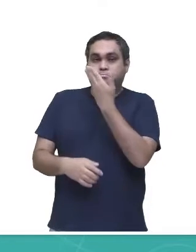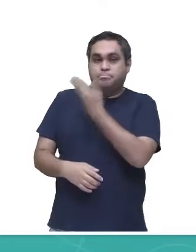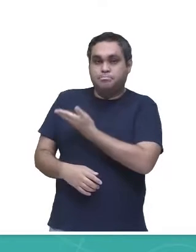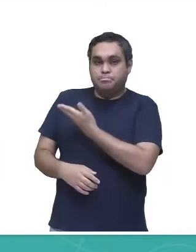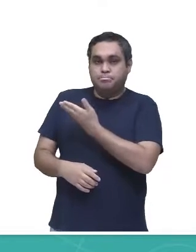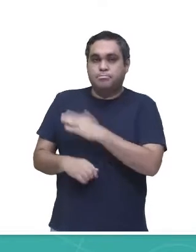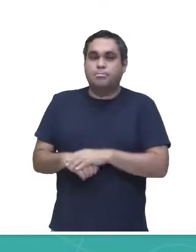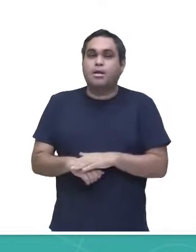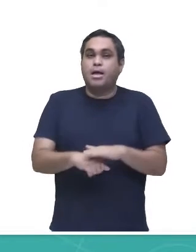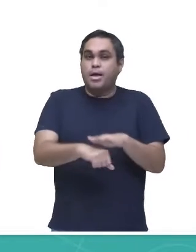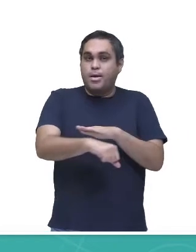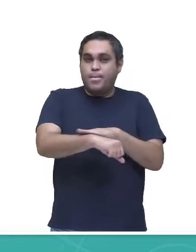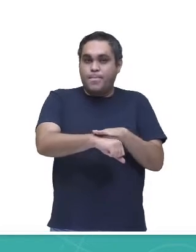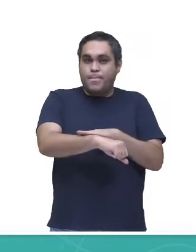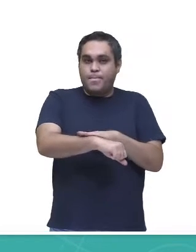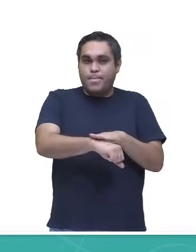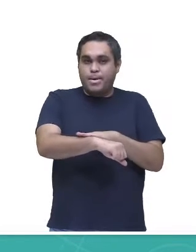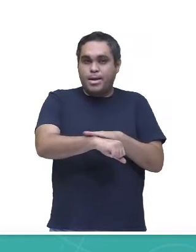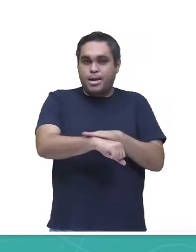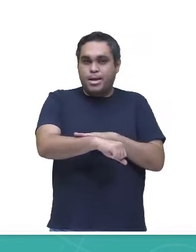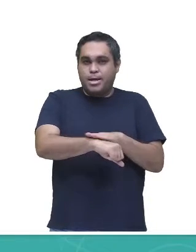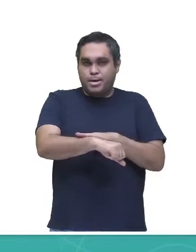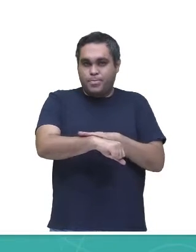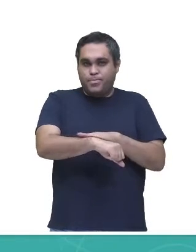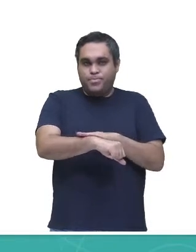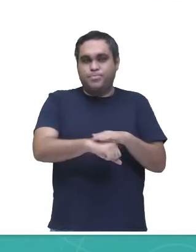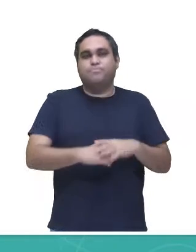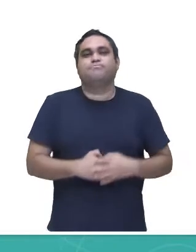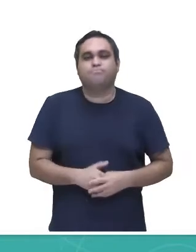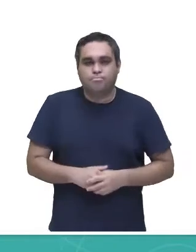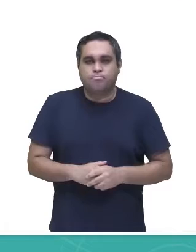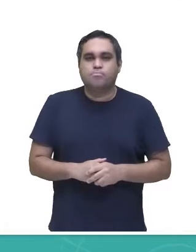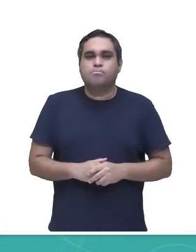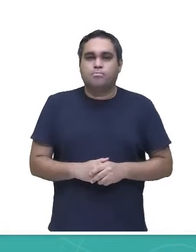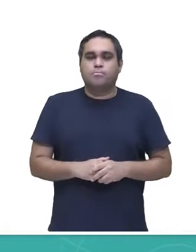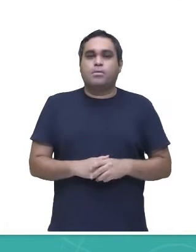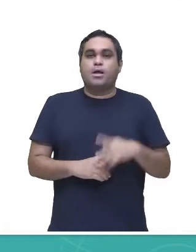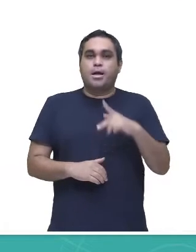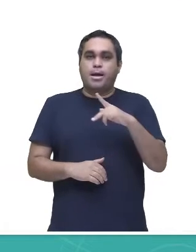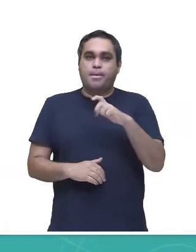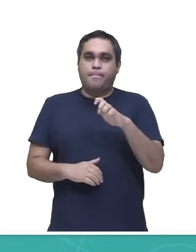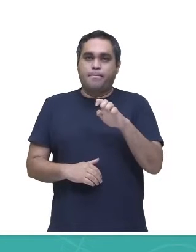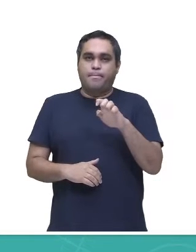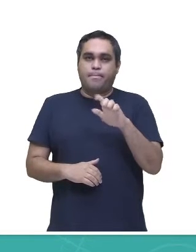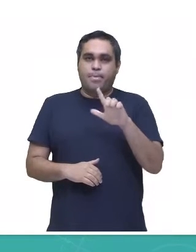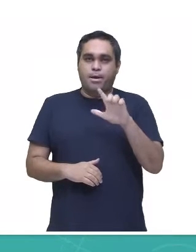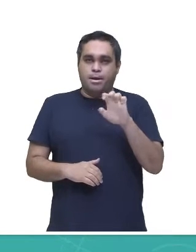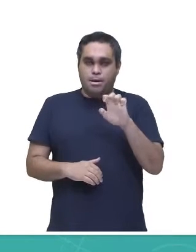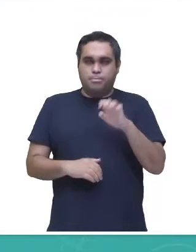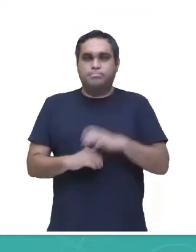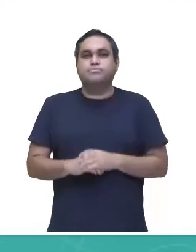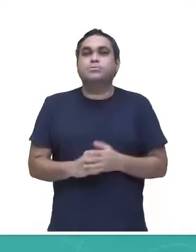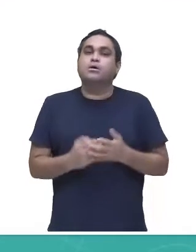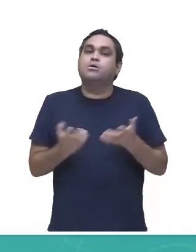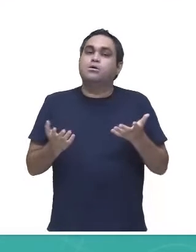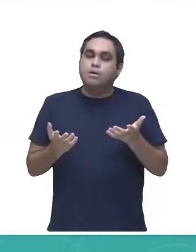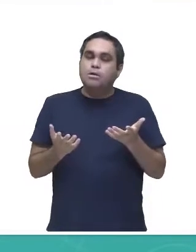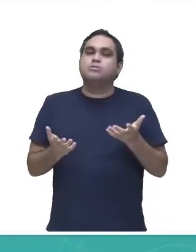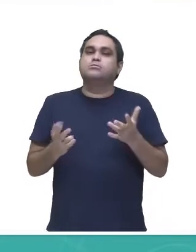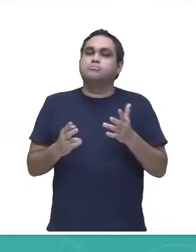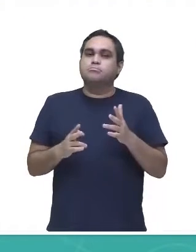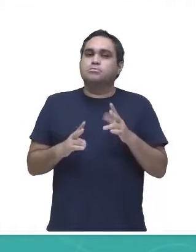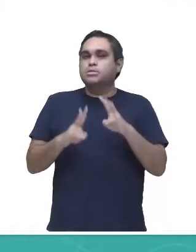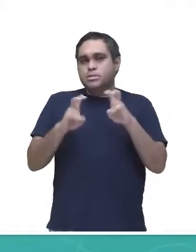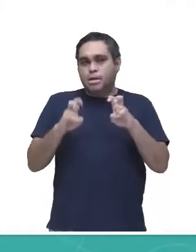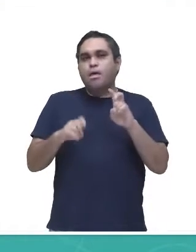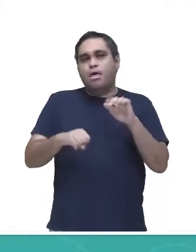pele, revestimento do corpo, a pele, certo? Muito bem, então esse vai ser aí o conteúdo que nós vamos estudar na nossa aula de